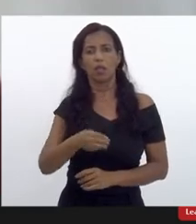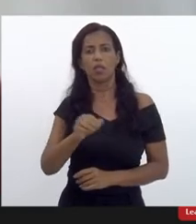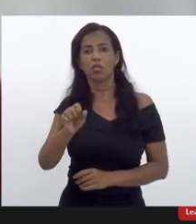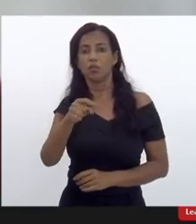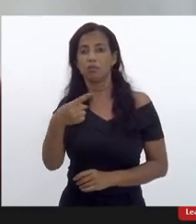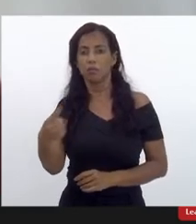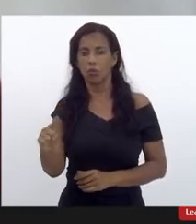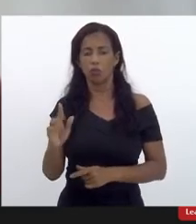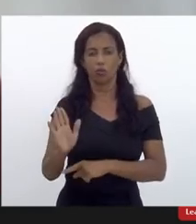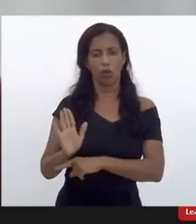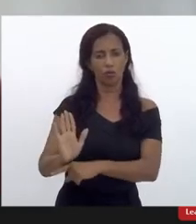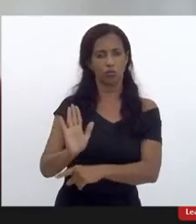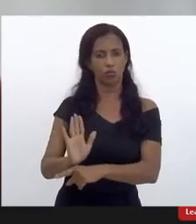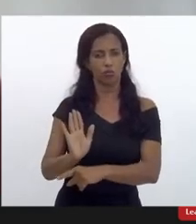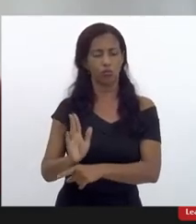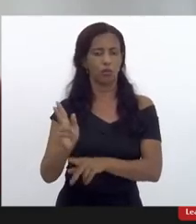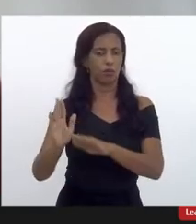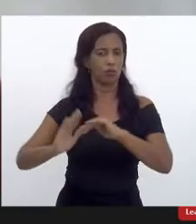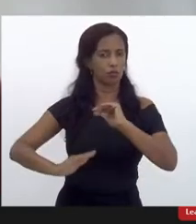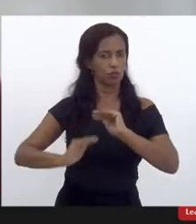auxílio tecnológico